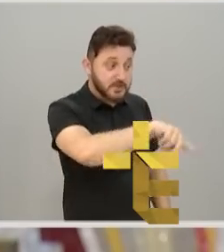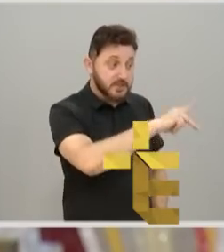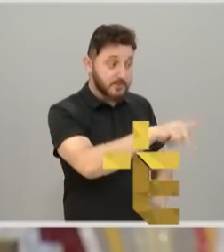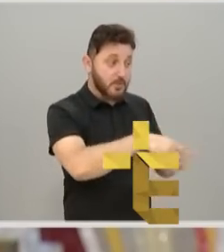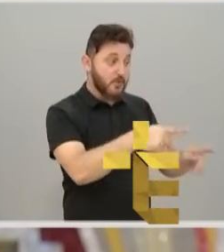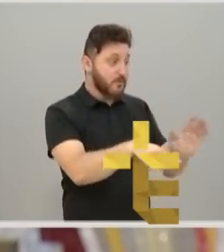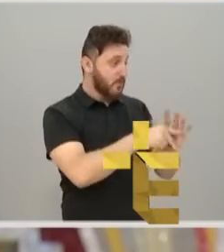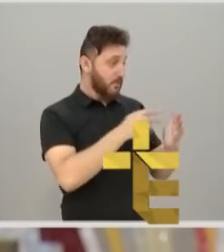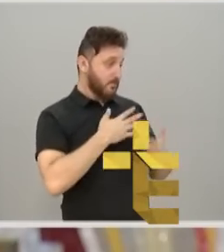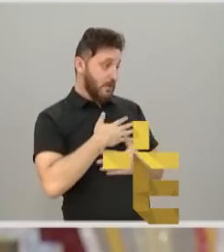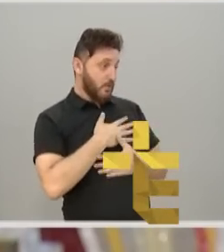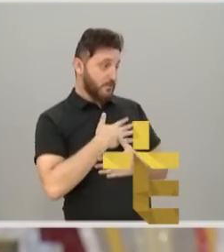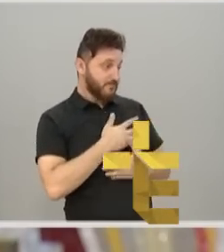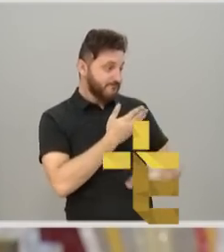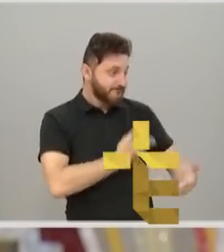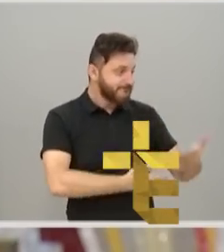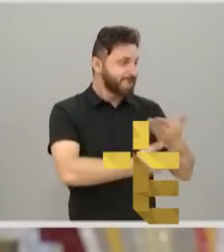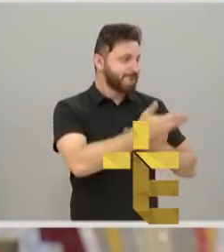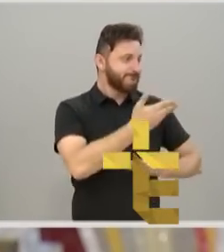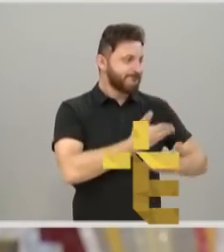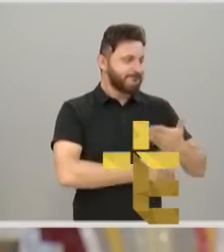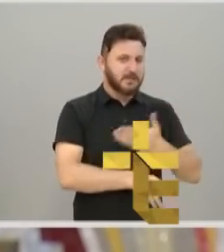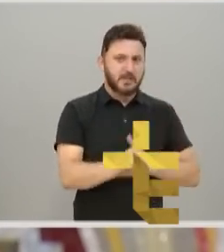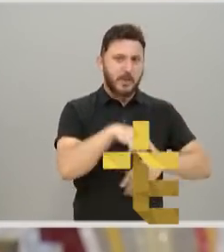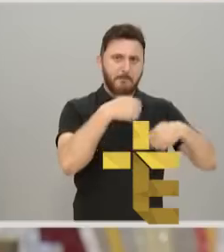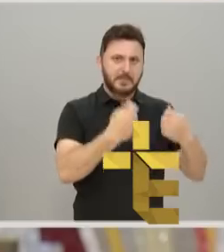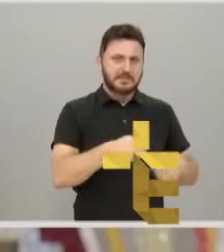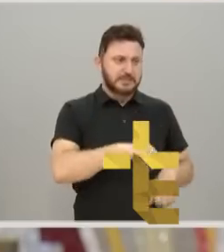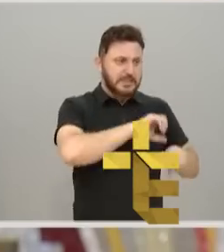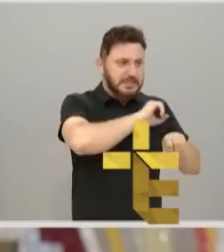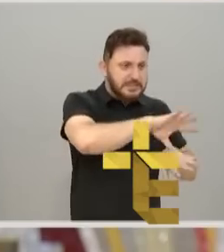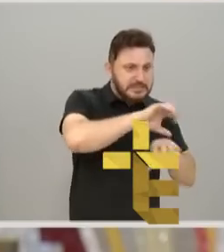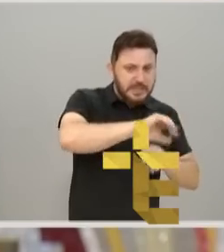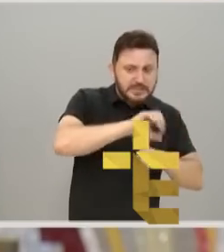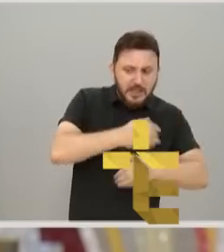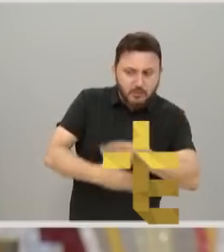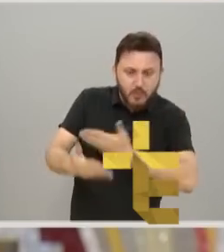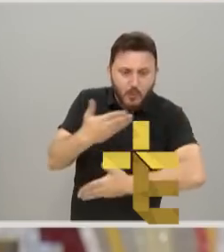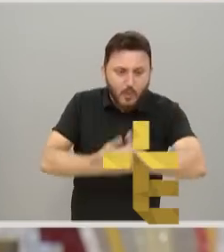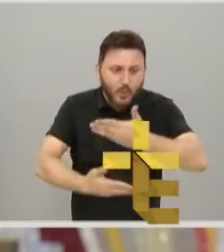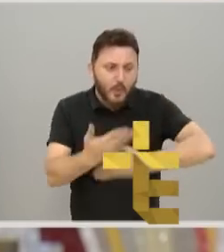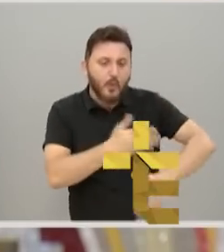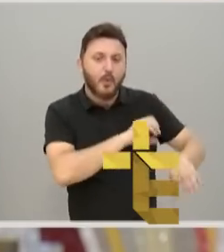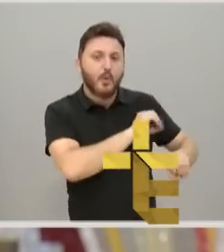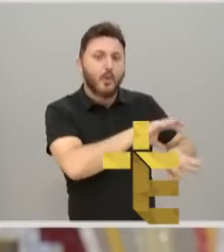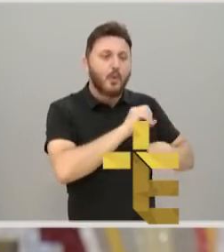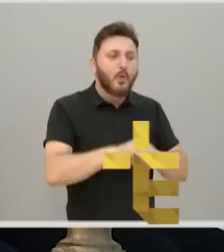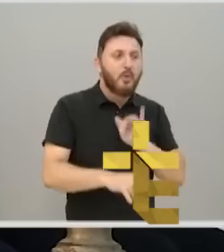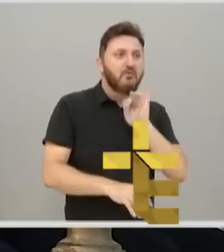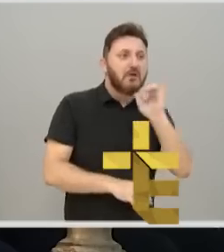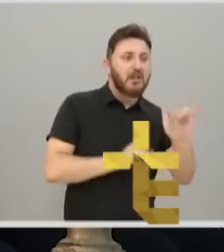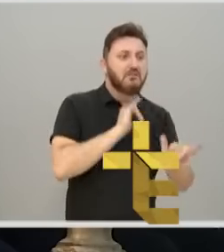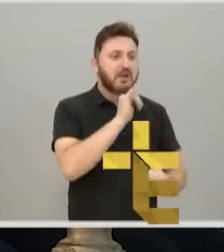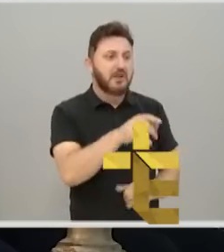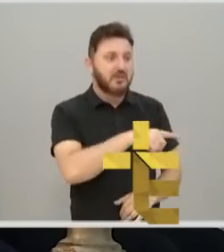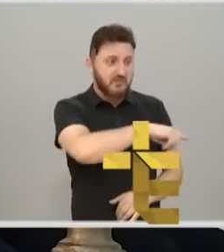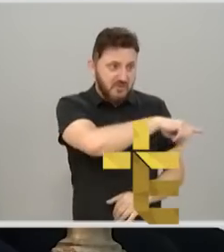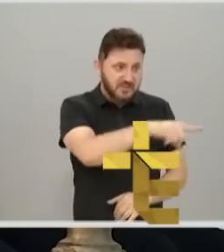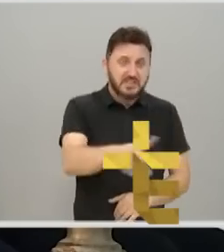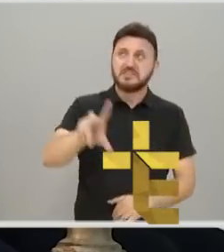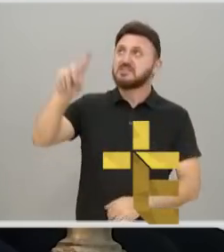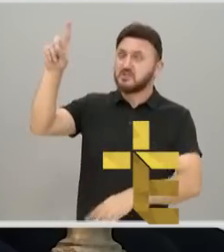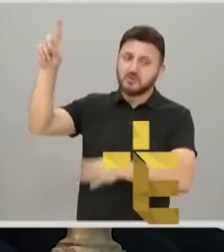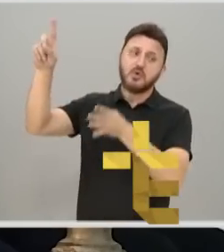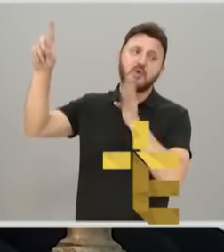povo. Não será mais necessário ensinar seu próximo ou seu irmão, dizendo: conhece o